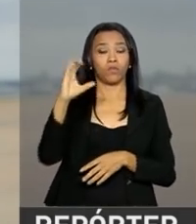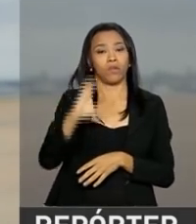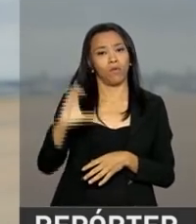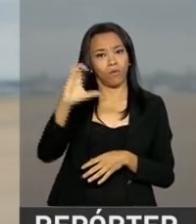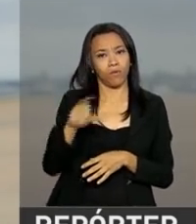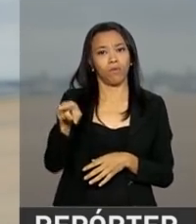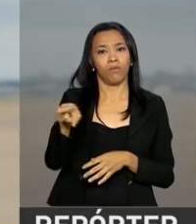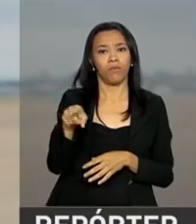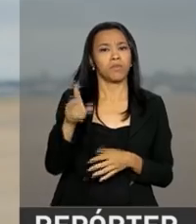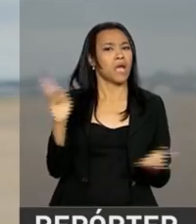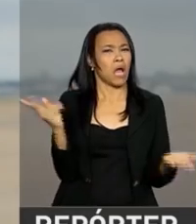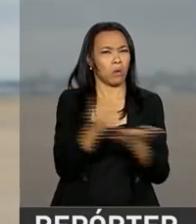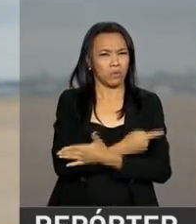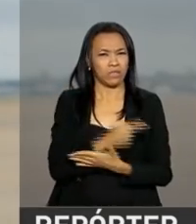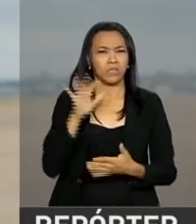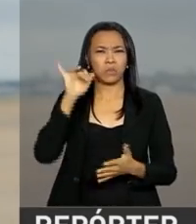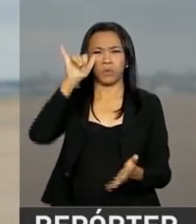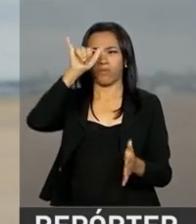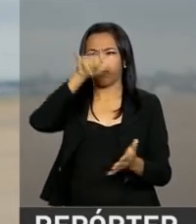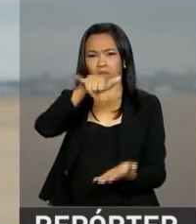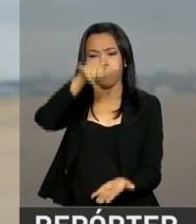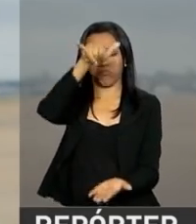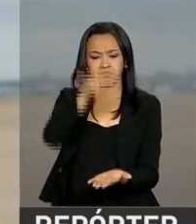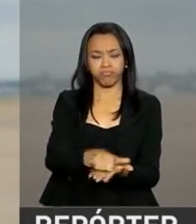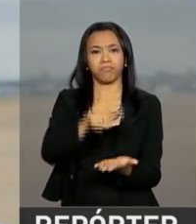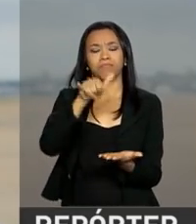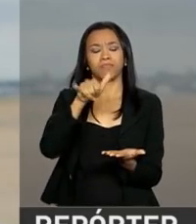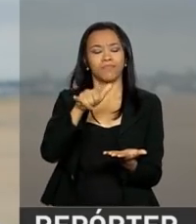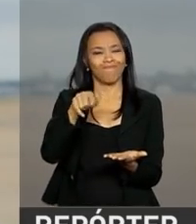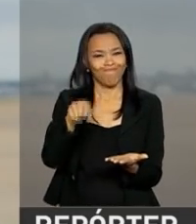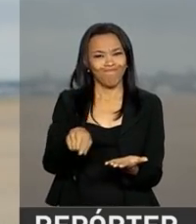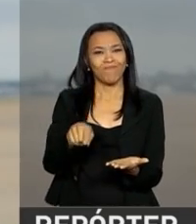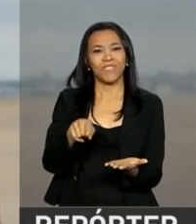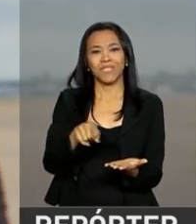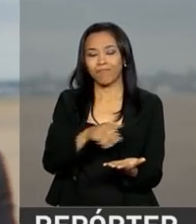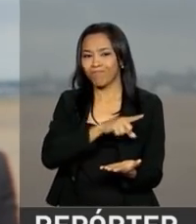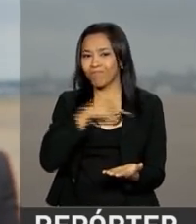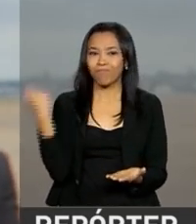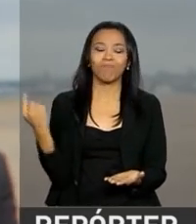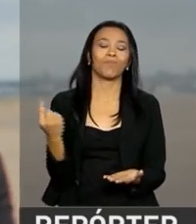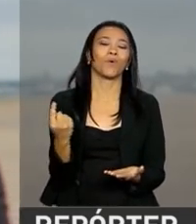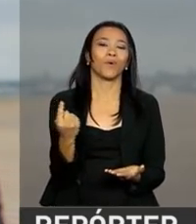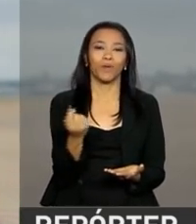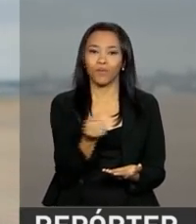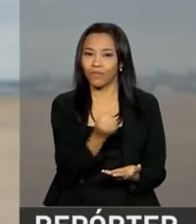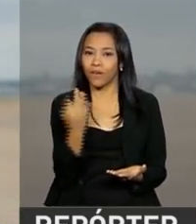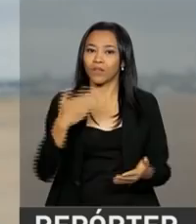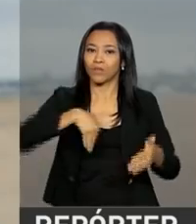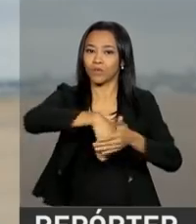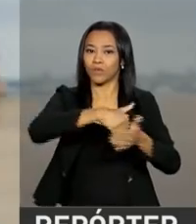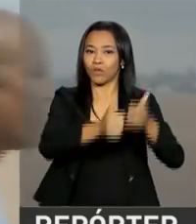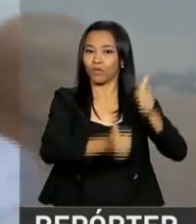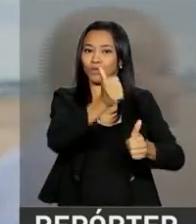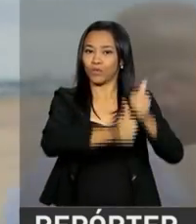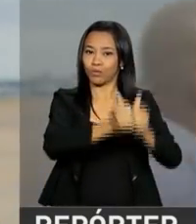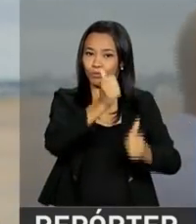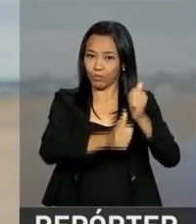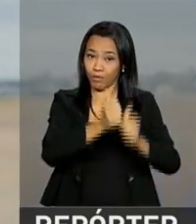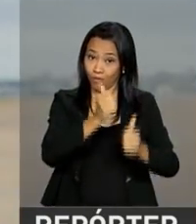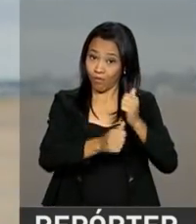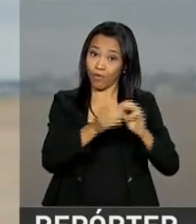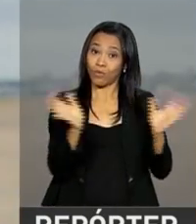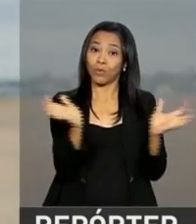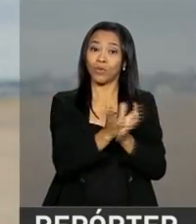tragédia que nos atingiu com a perda de grande parte da equipe da Chapecoense representa também